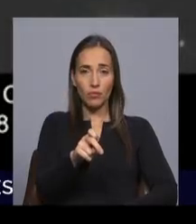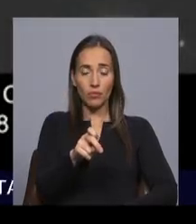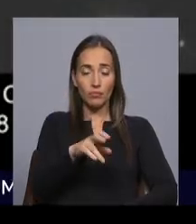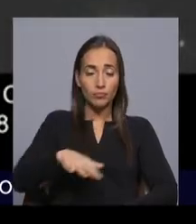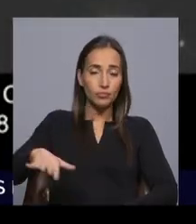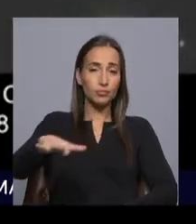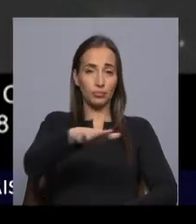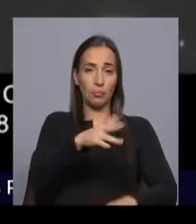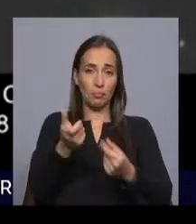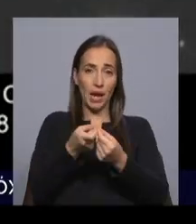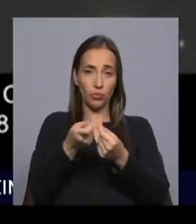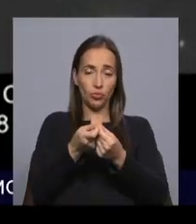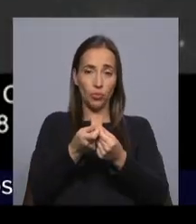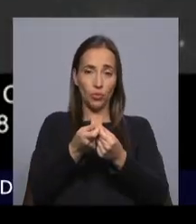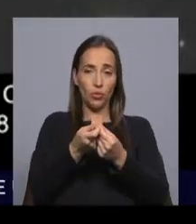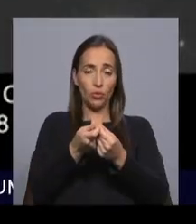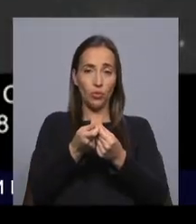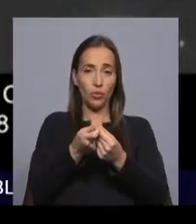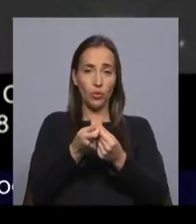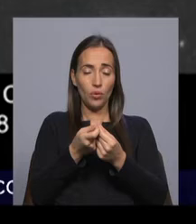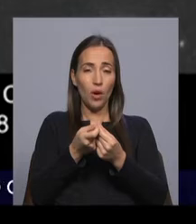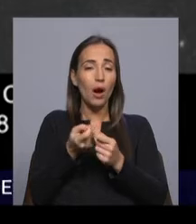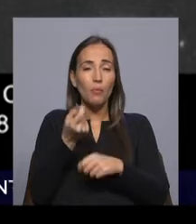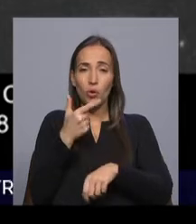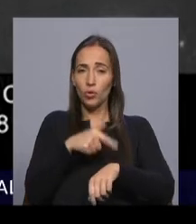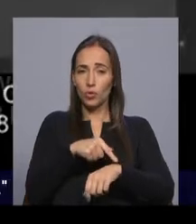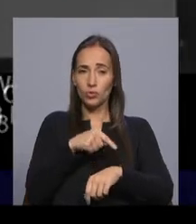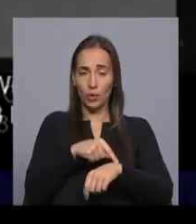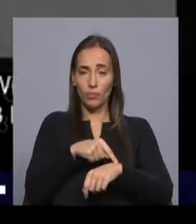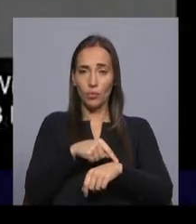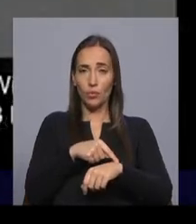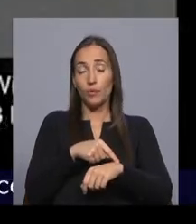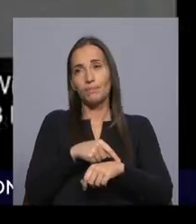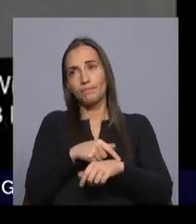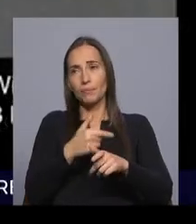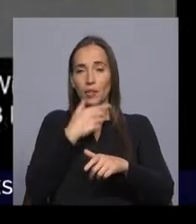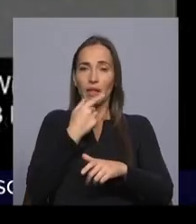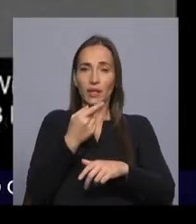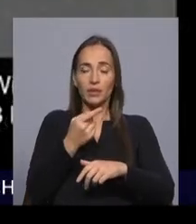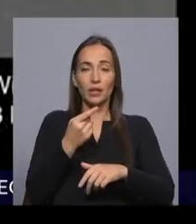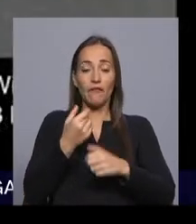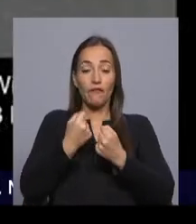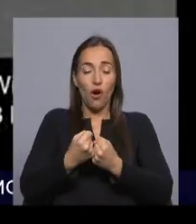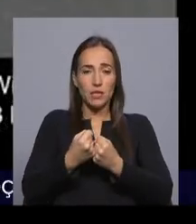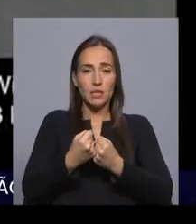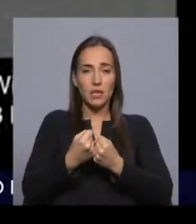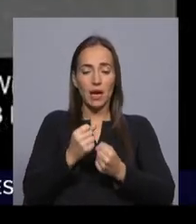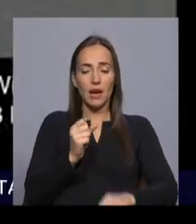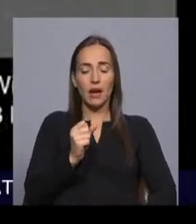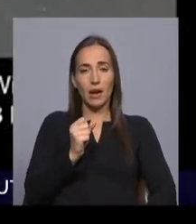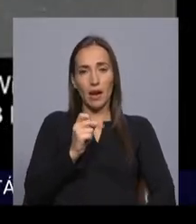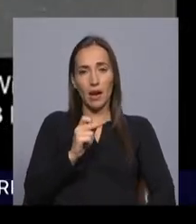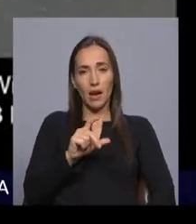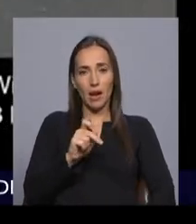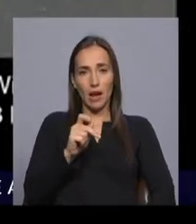nas proximidades da nossa Via Láctea, há muito pouco tempo. Que é como quem diz, a grande força gravitacional da nossa galáxia, da Via Láctea, que é